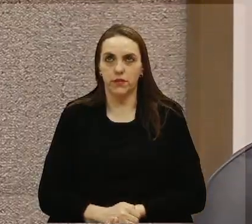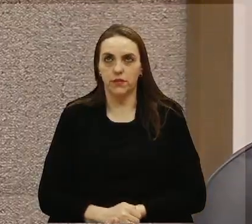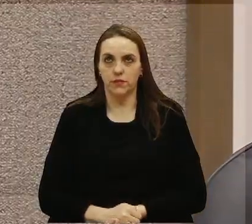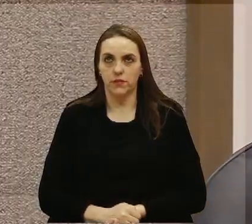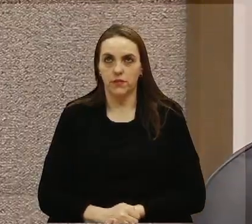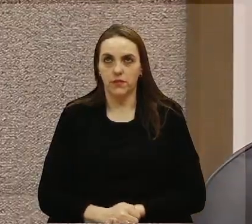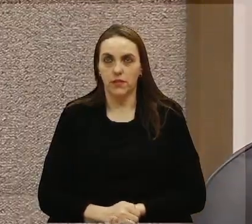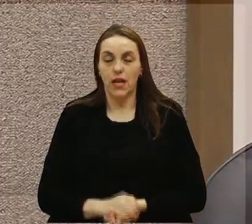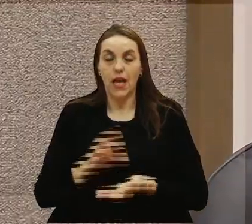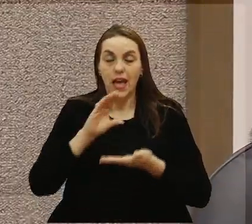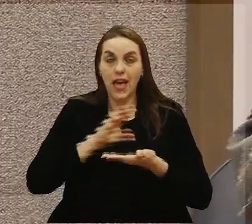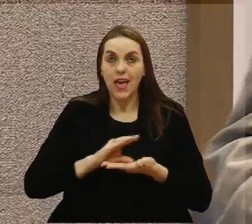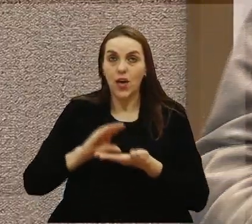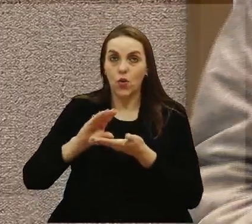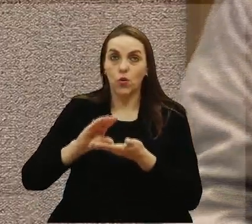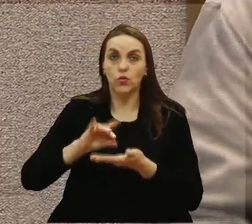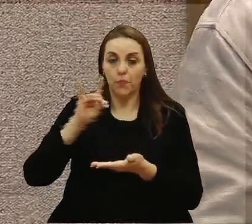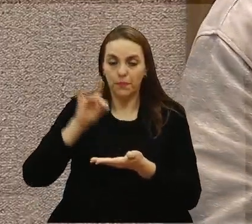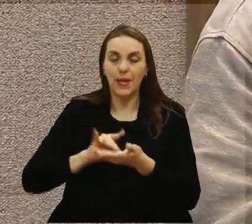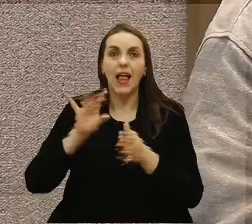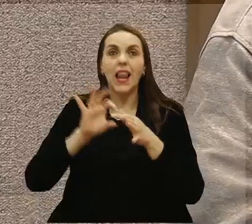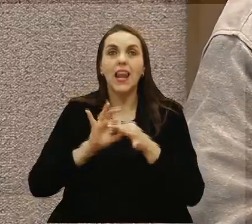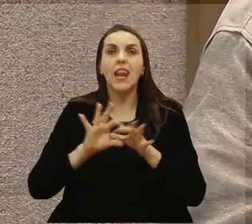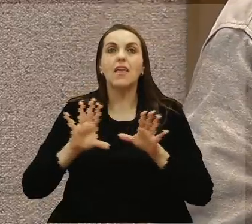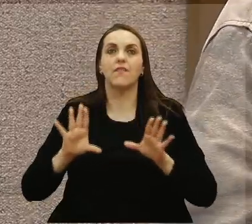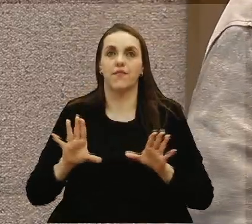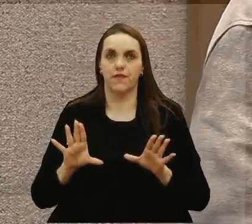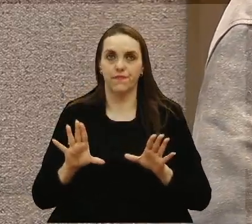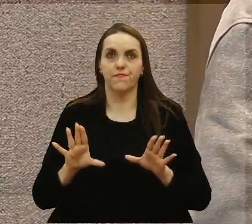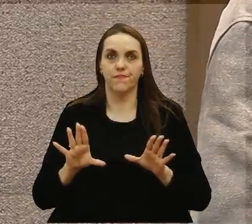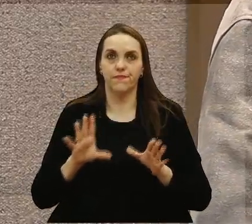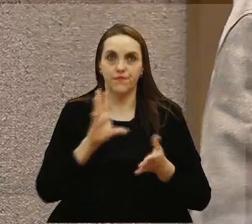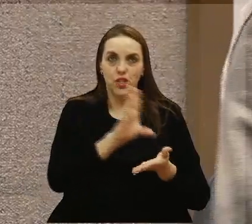que os recursos sejam do Caixa Livre.